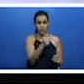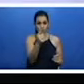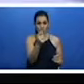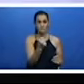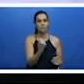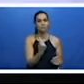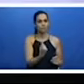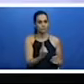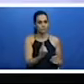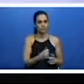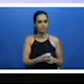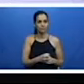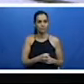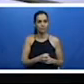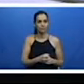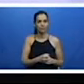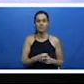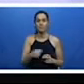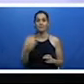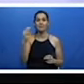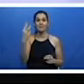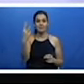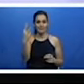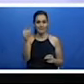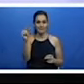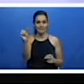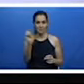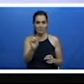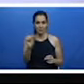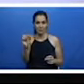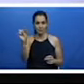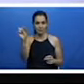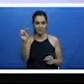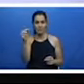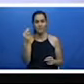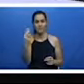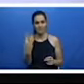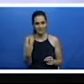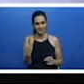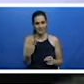1. 3 pontos,